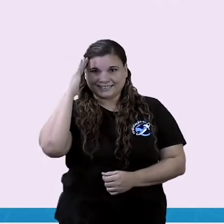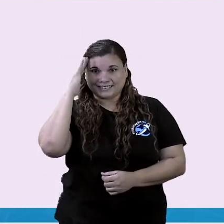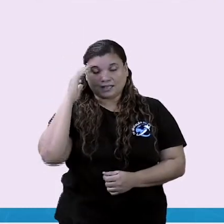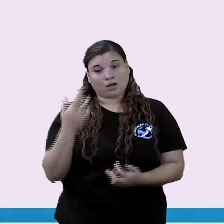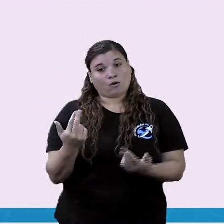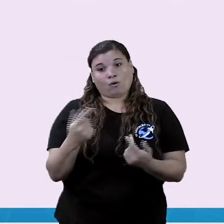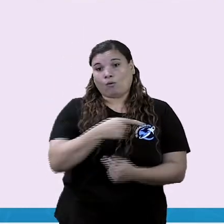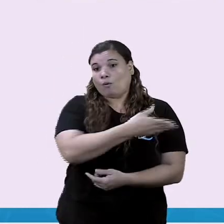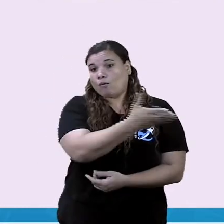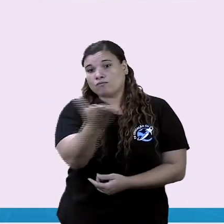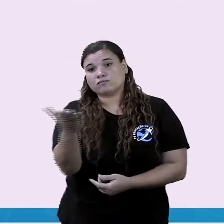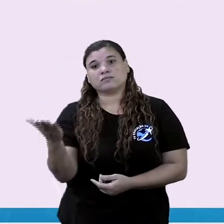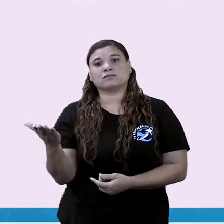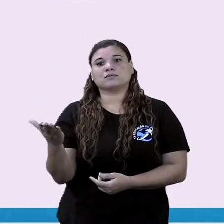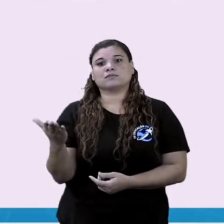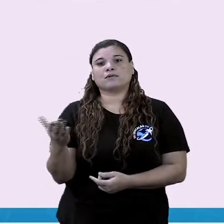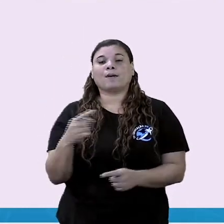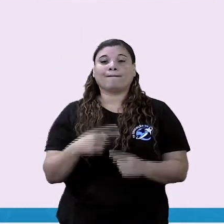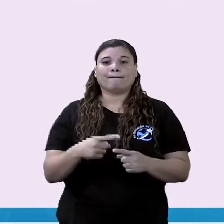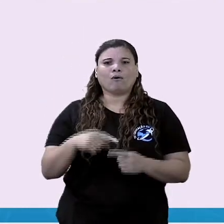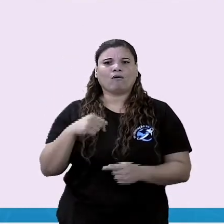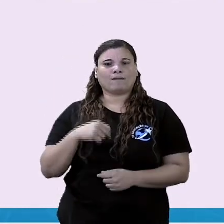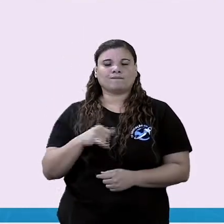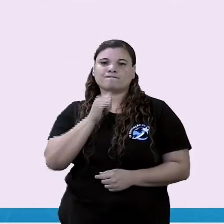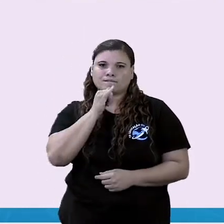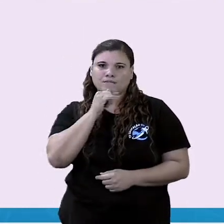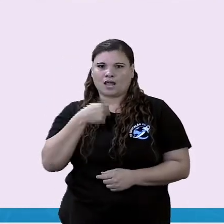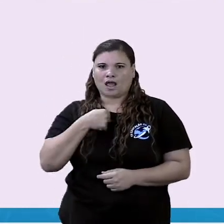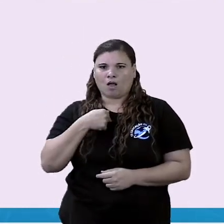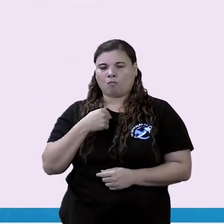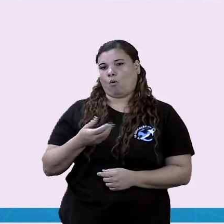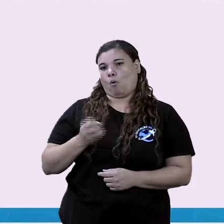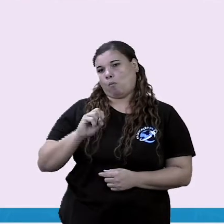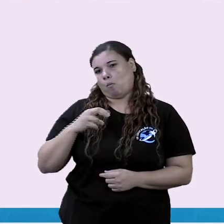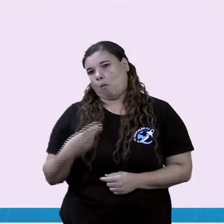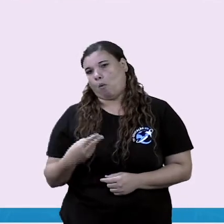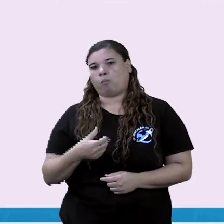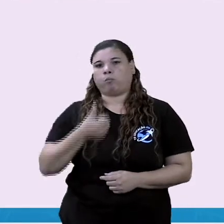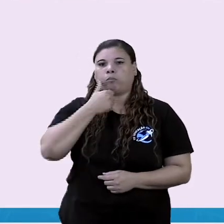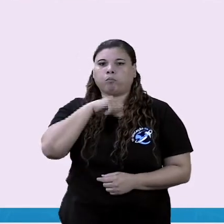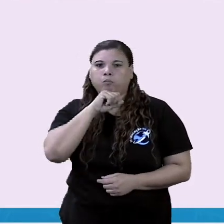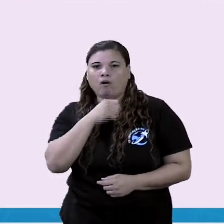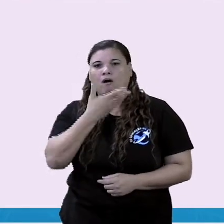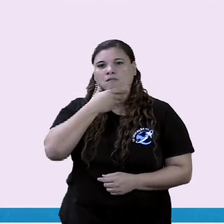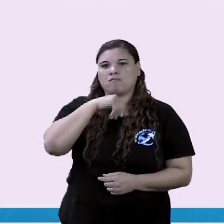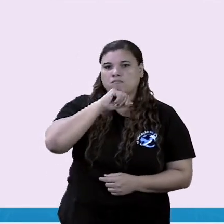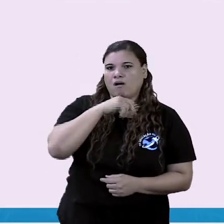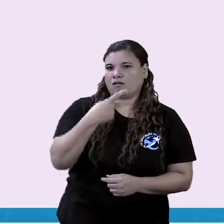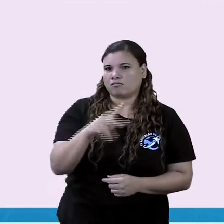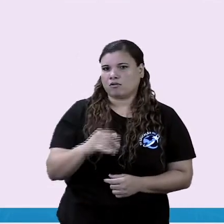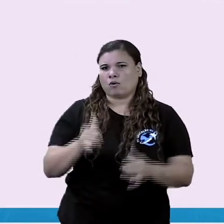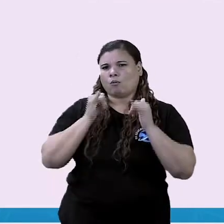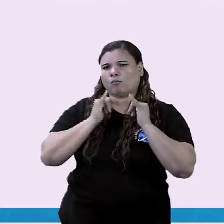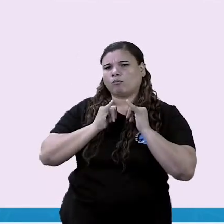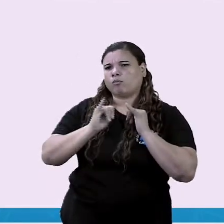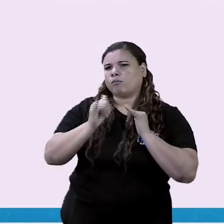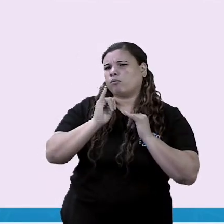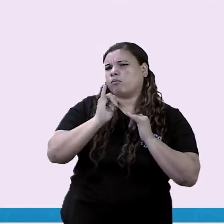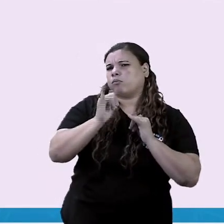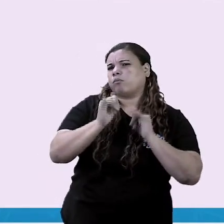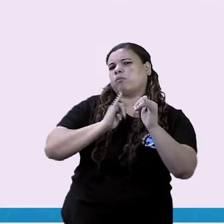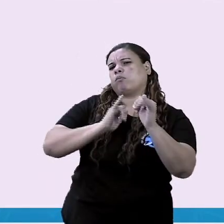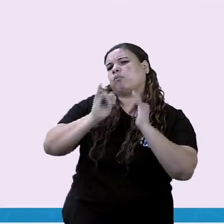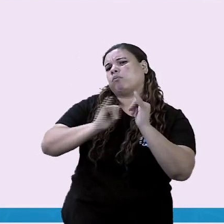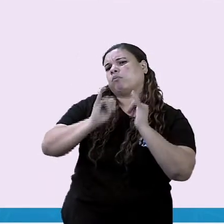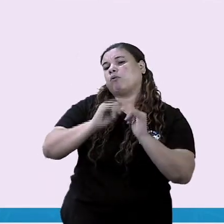tempo. Seu pai, sua mãe, o seu responsável, a sua avó, já relatou para vocês como